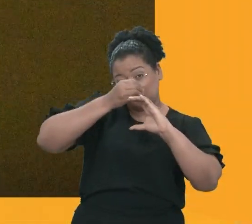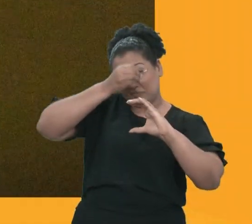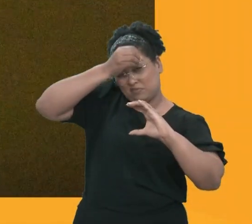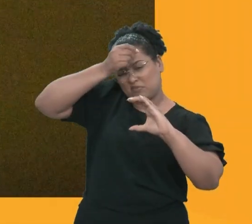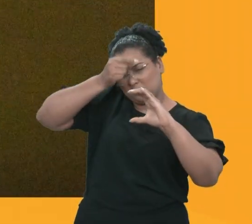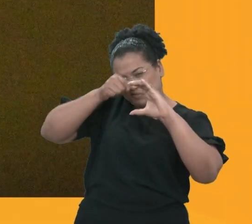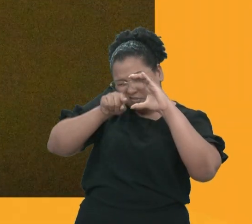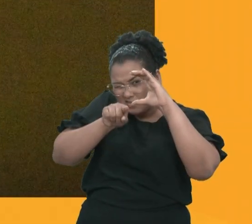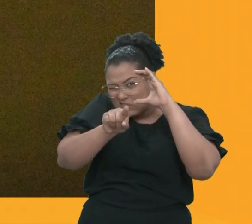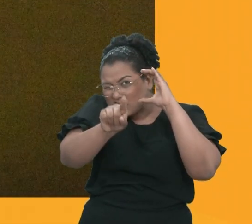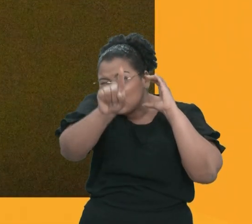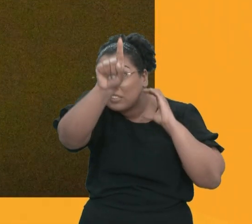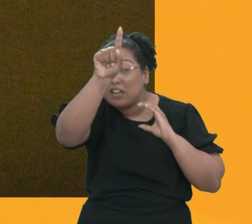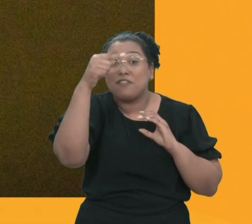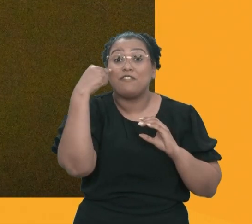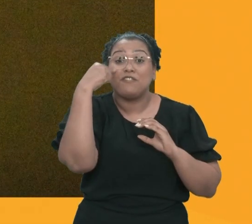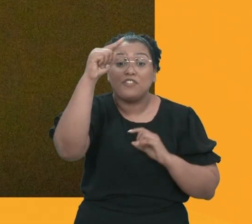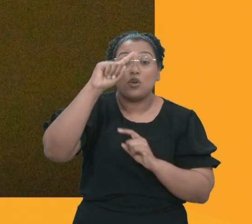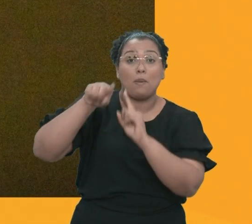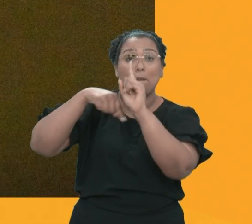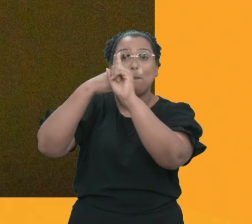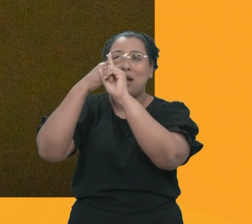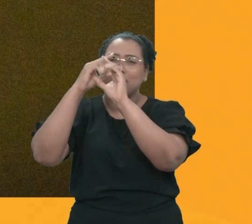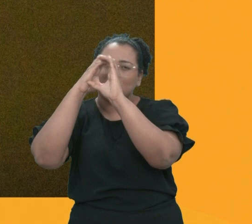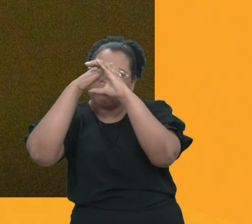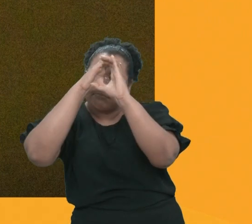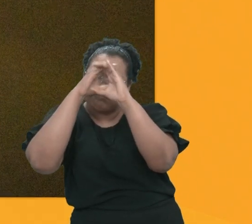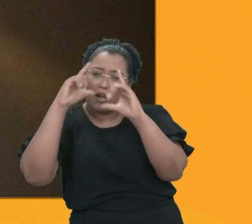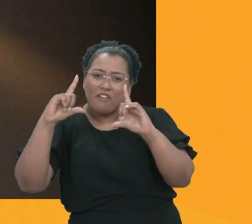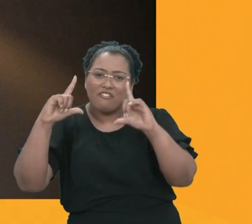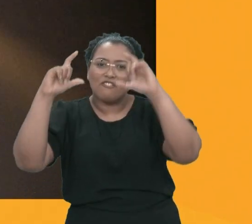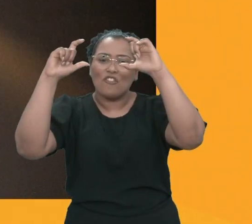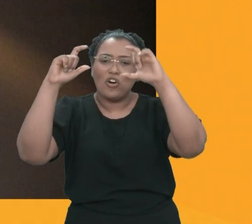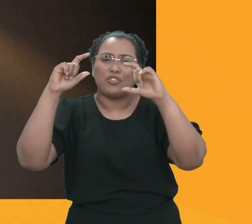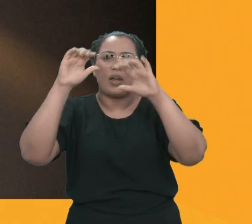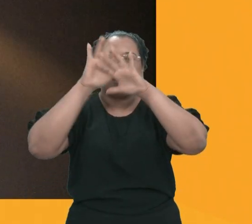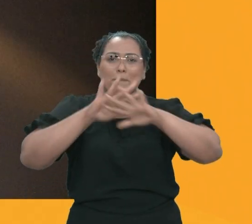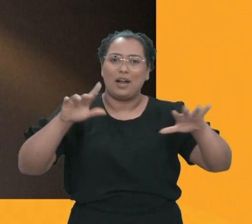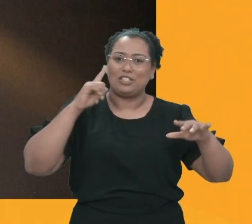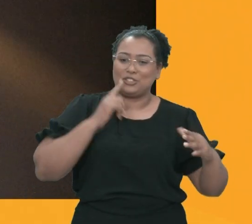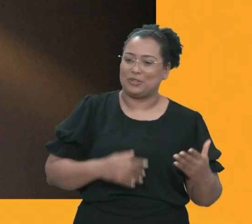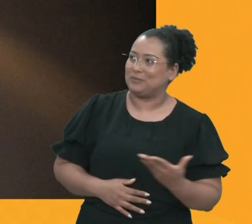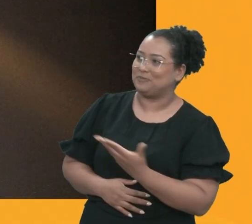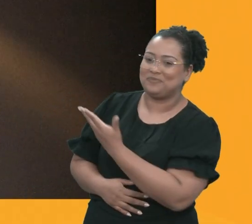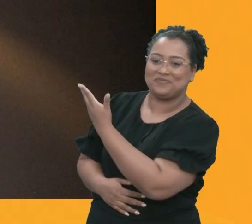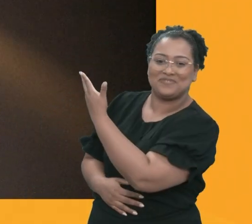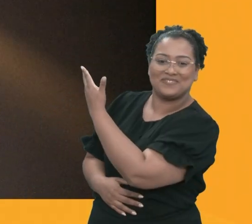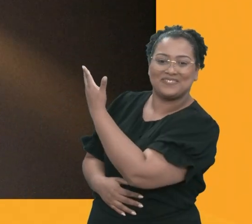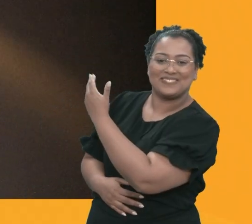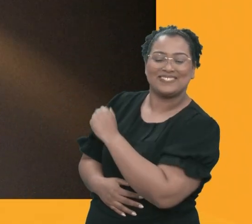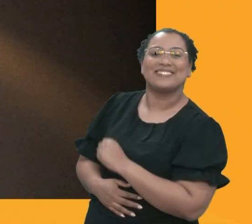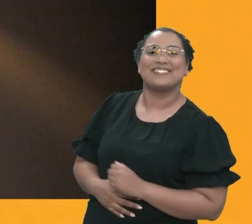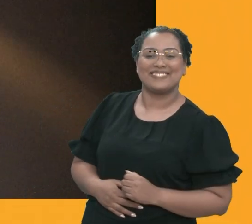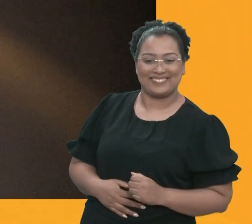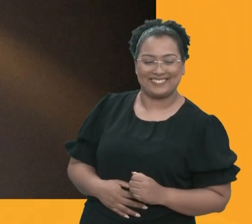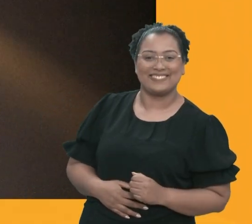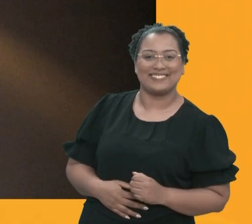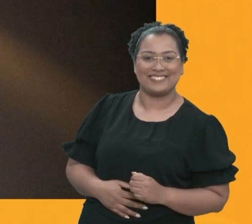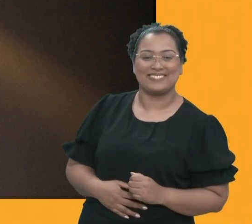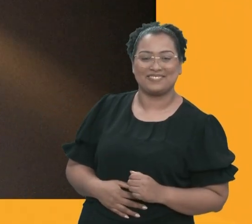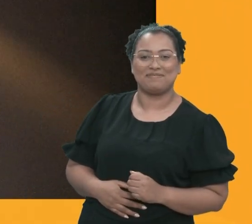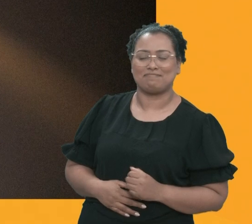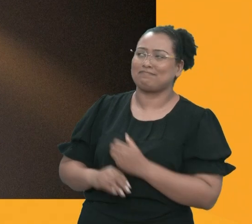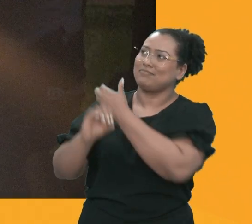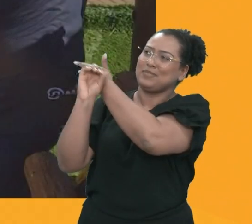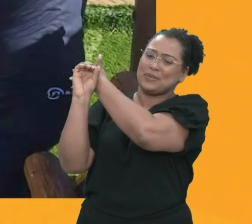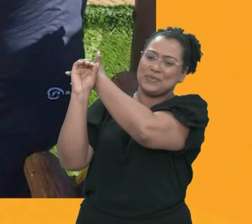150 milímetros e uma câmera fotográfica para registrar essa imagem que vocês estão vendo aí agora na tela, que foi